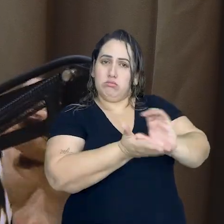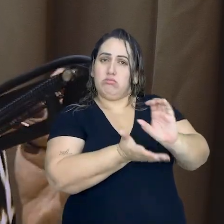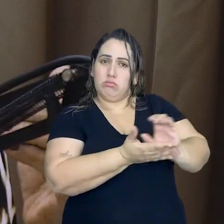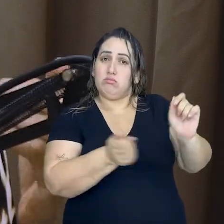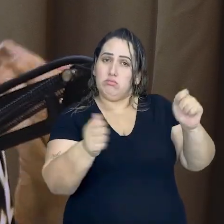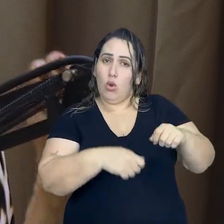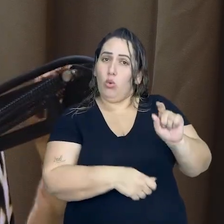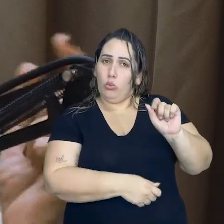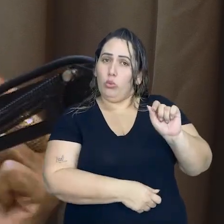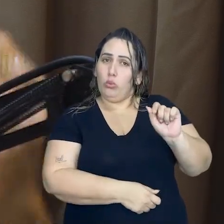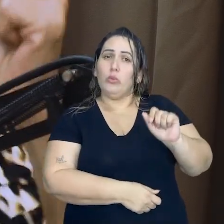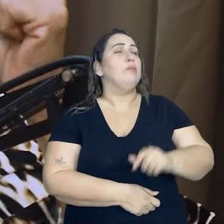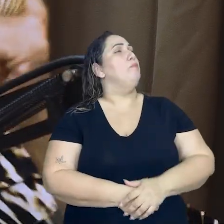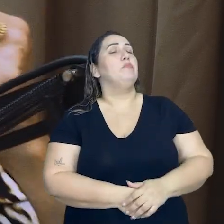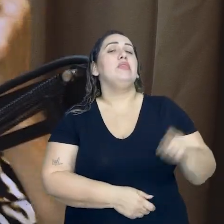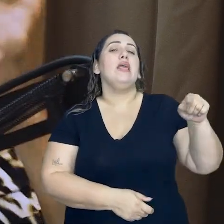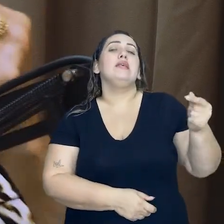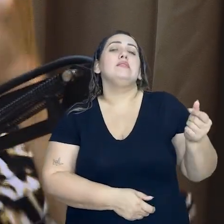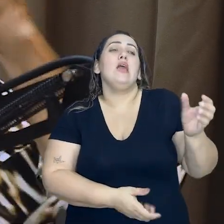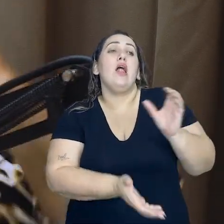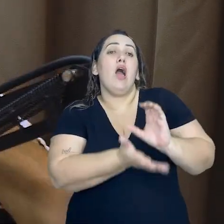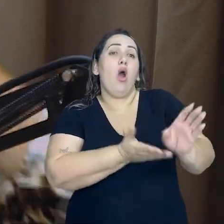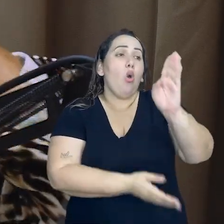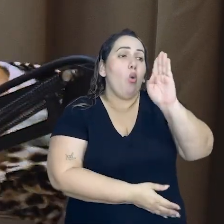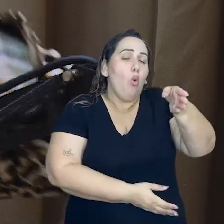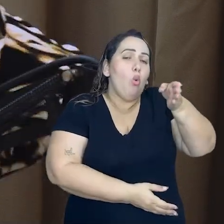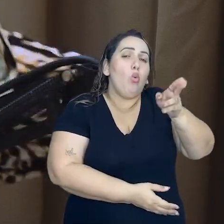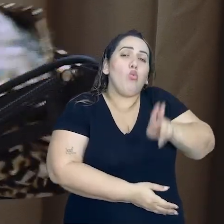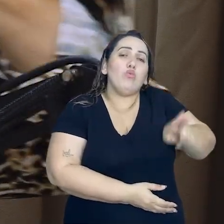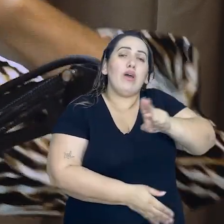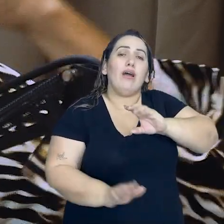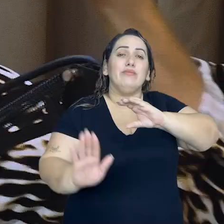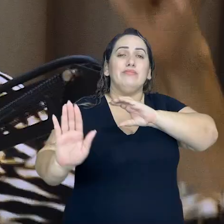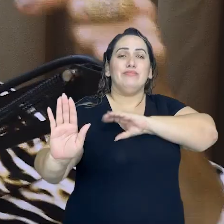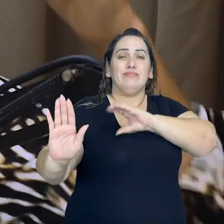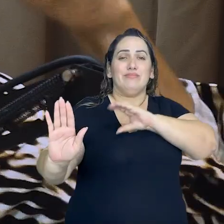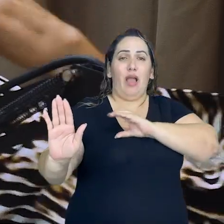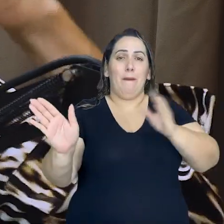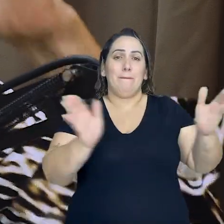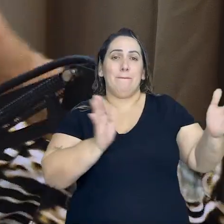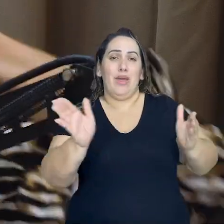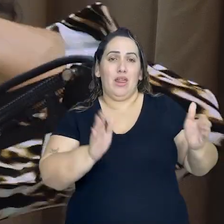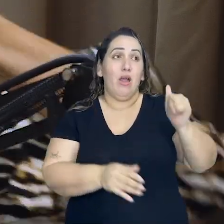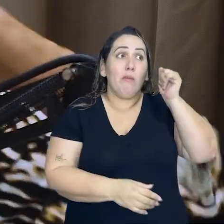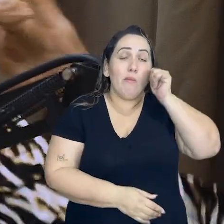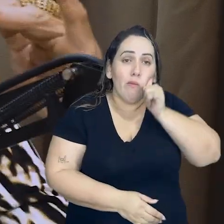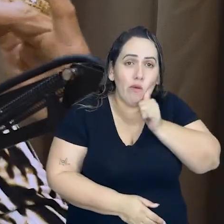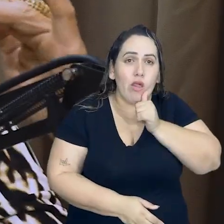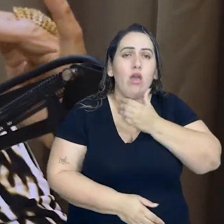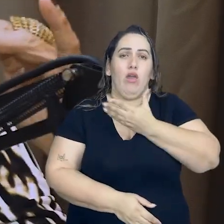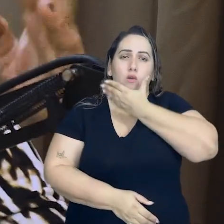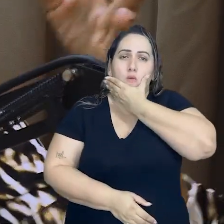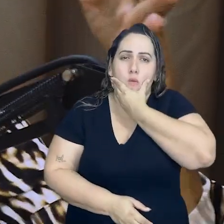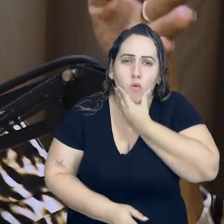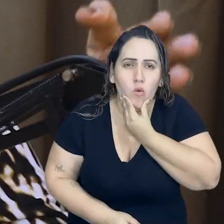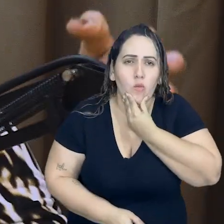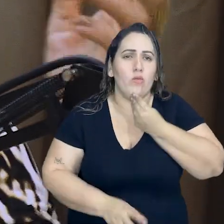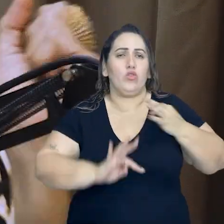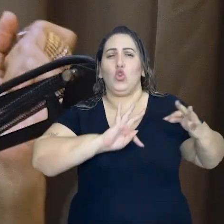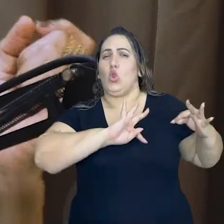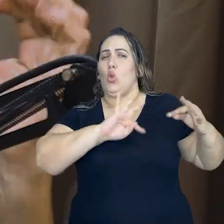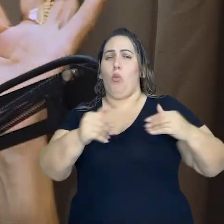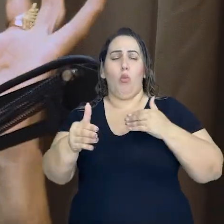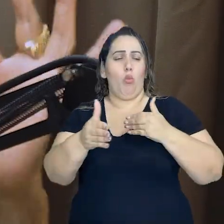à utilização nas campanhas, inclusive femininas, campanha masculina, campanha feminina, qualquer campanha